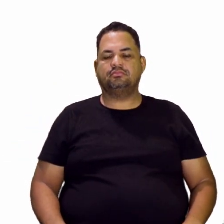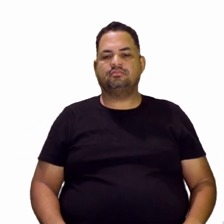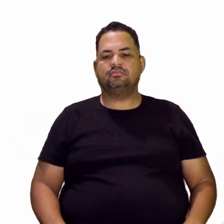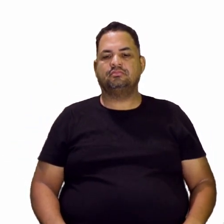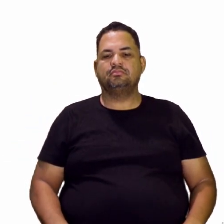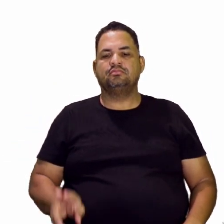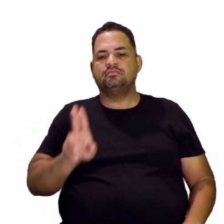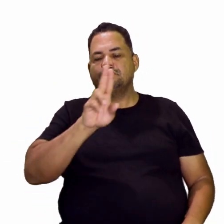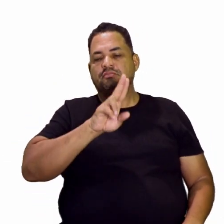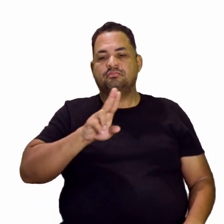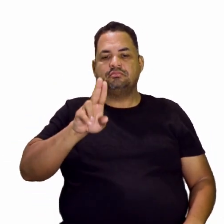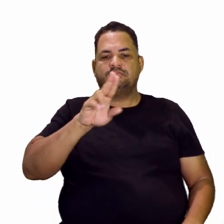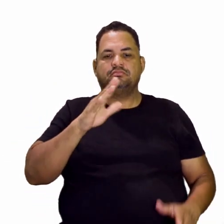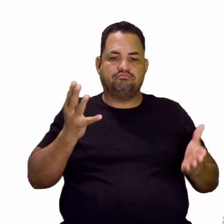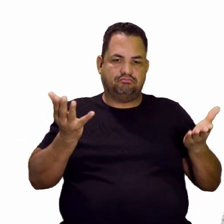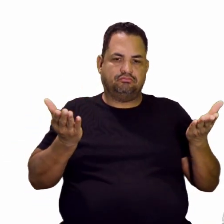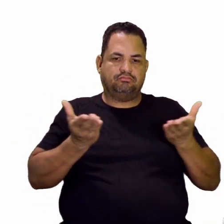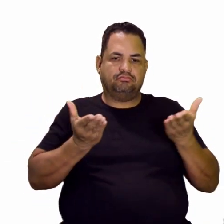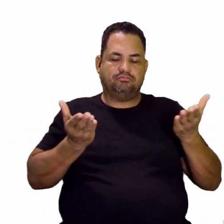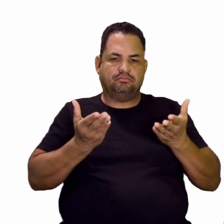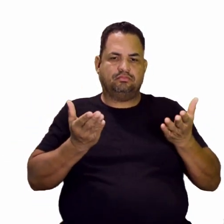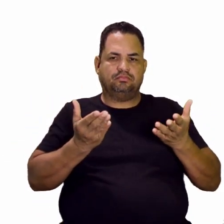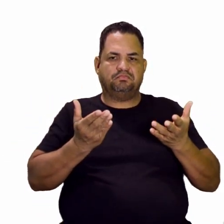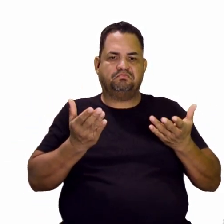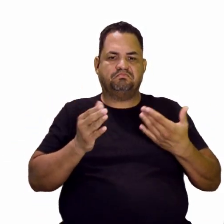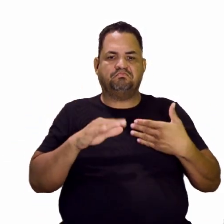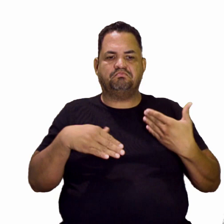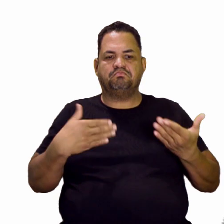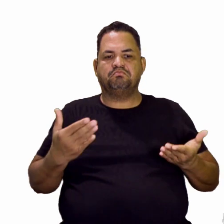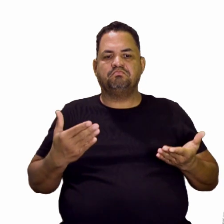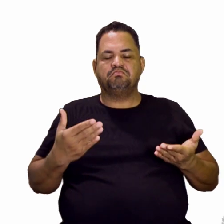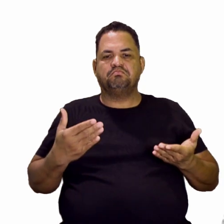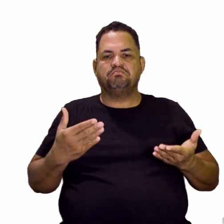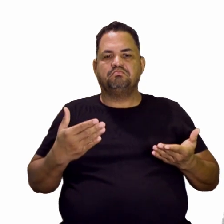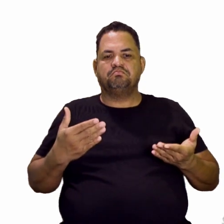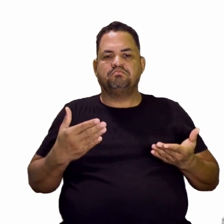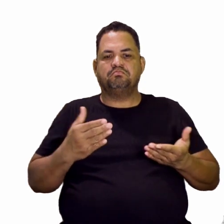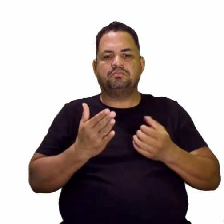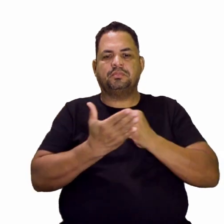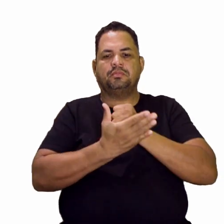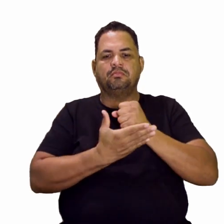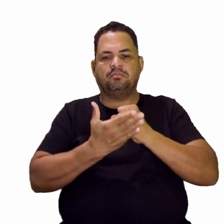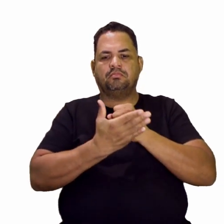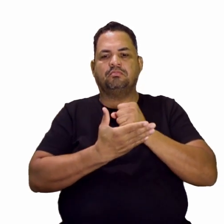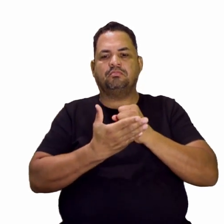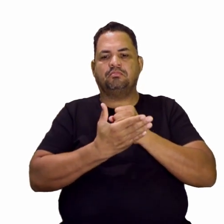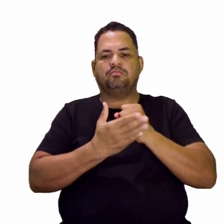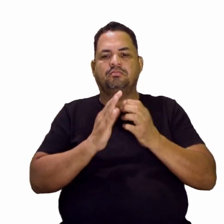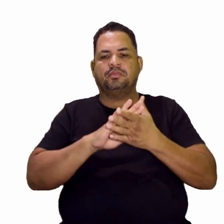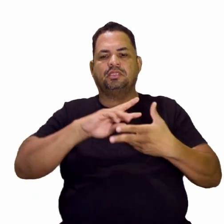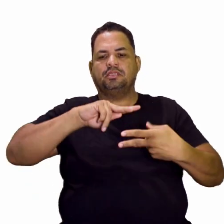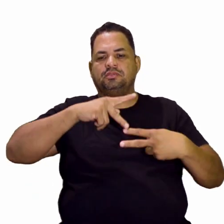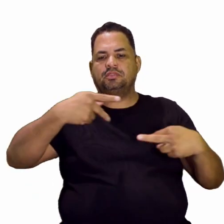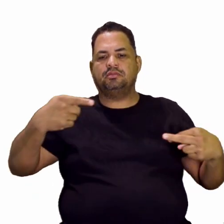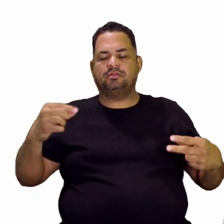é usada ainda hoje, é considerada ainda hoje como a base para a genética moderna. Ou